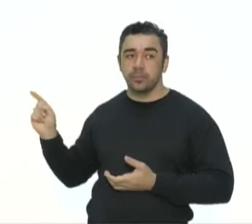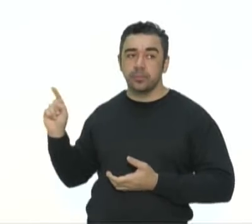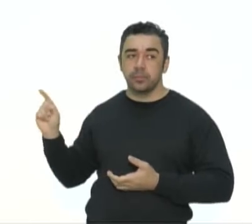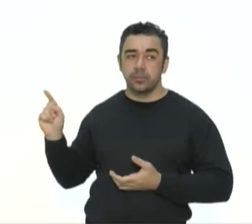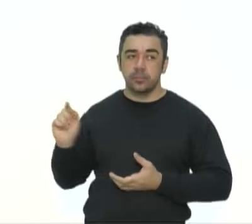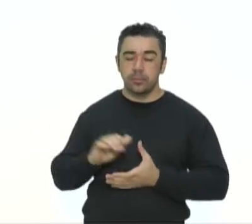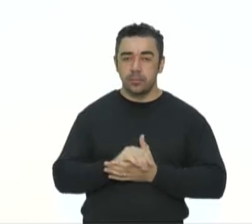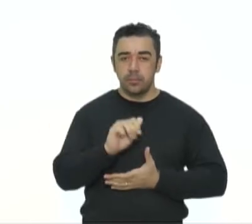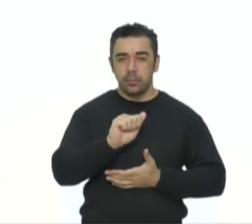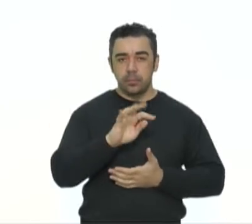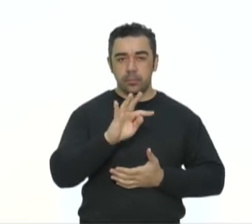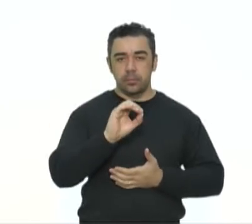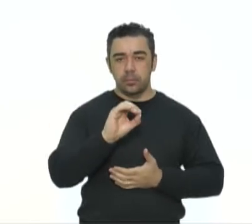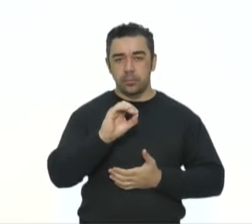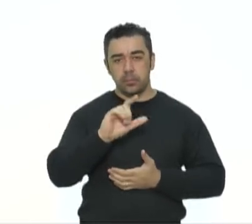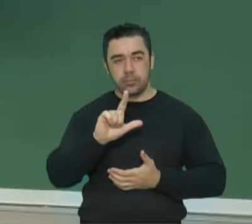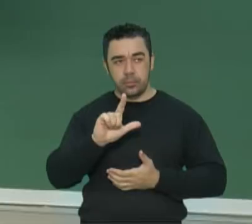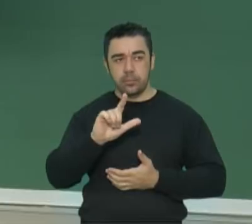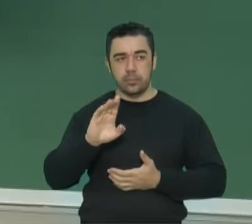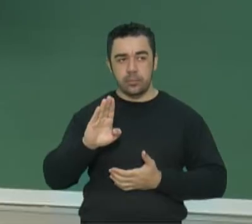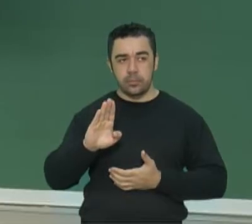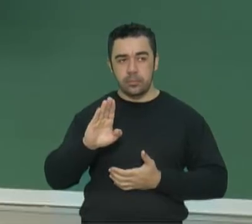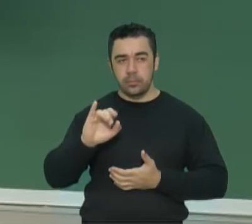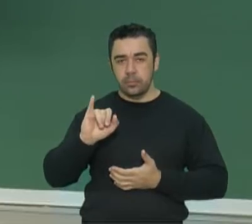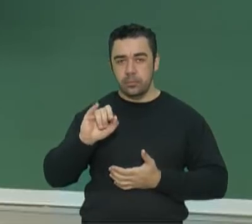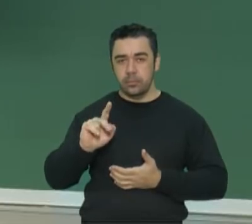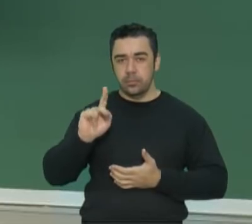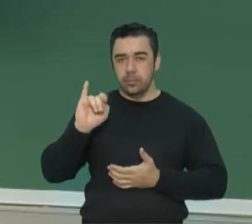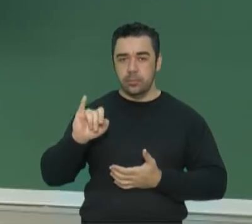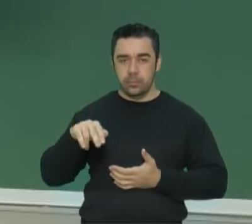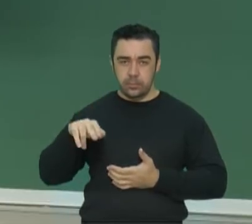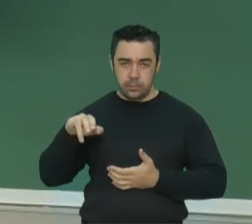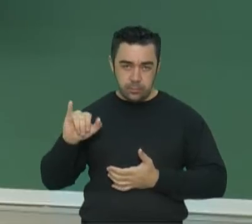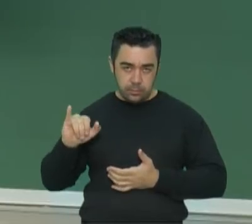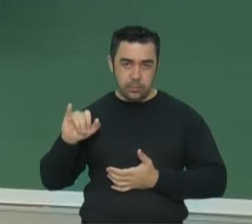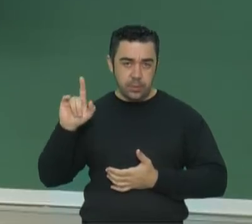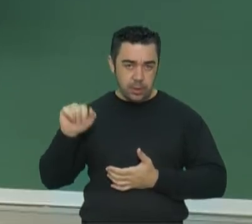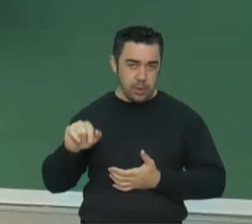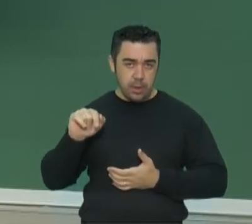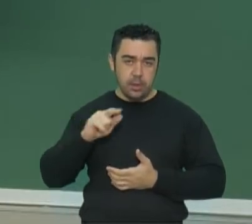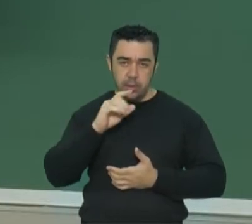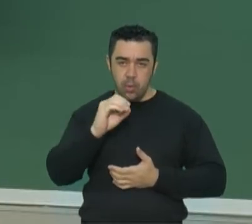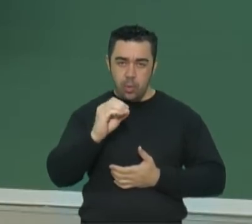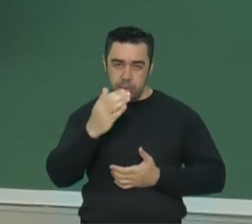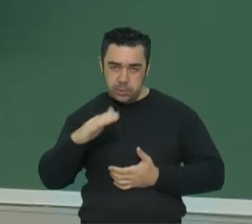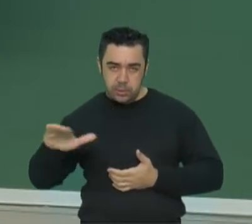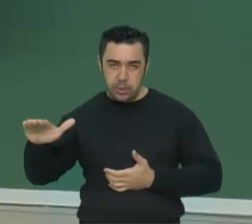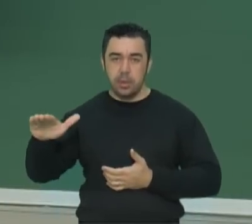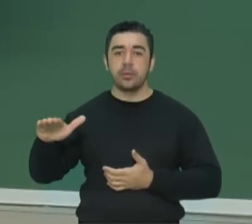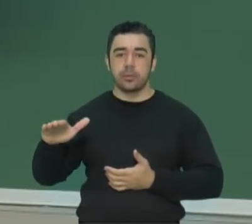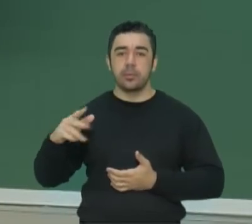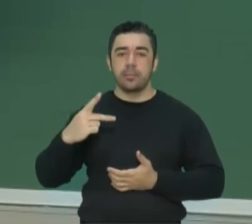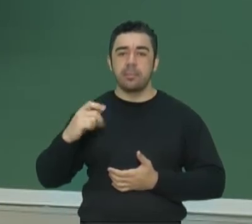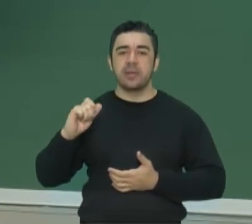atol de Bikini, que fica nas Ilhas Marshall, no Oceano Pacífico. Esse teste é de